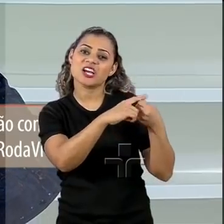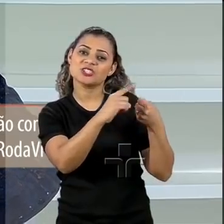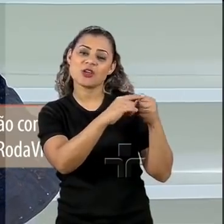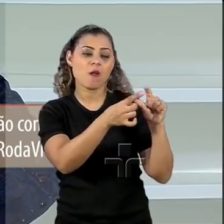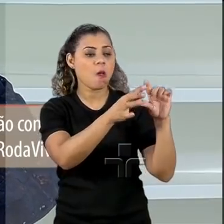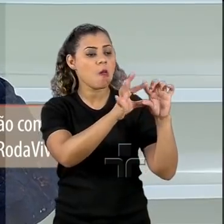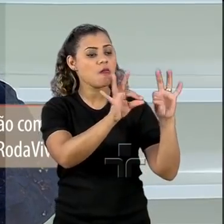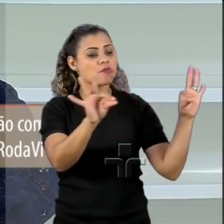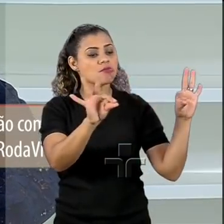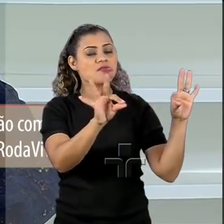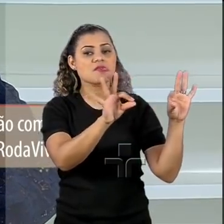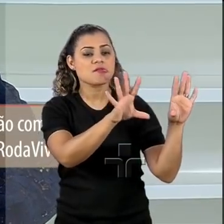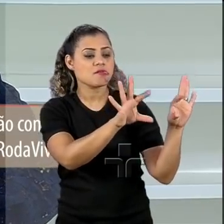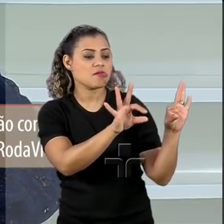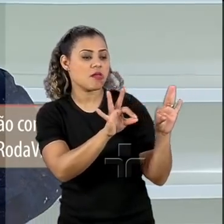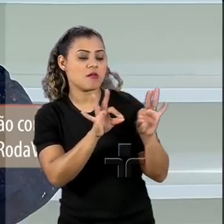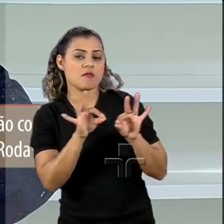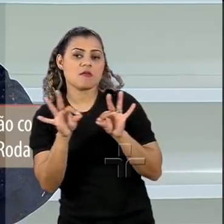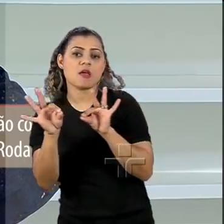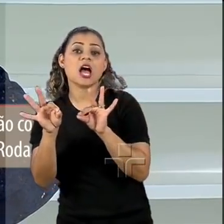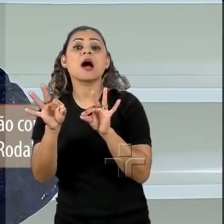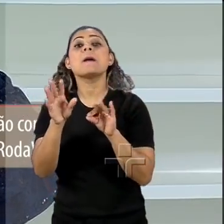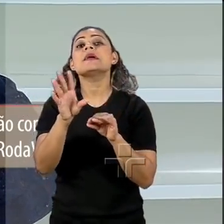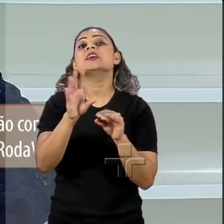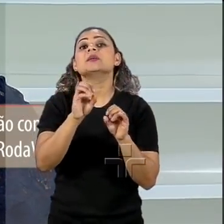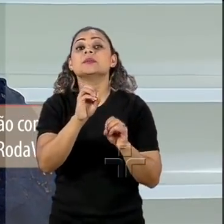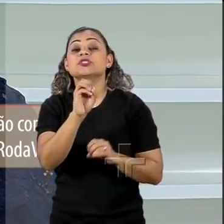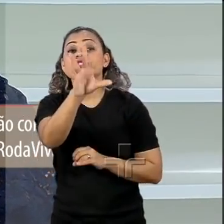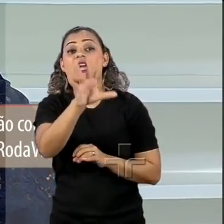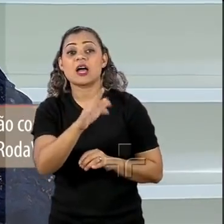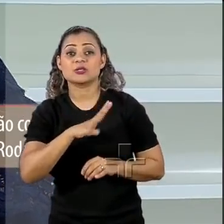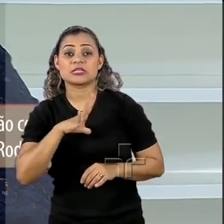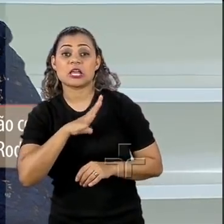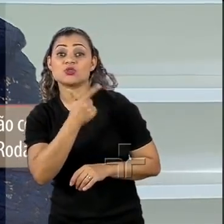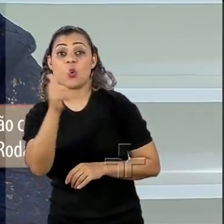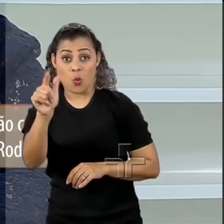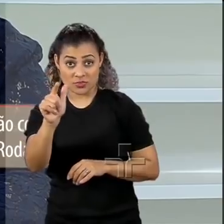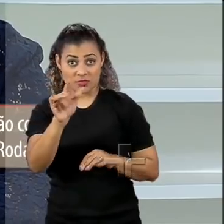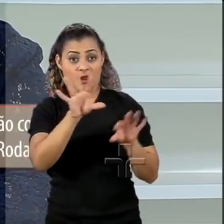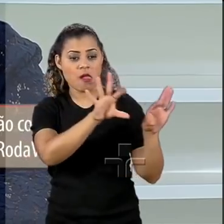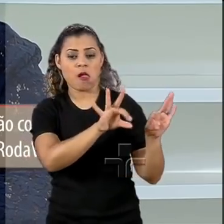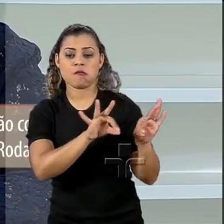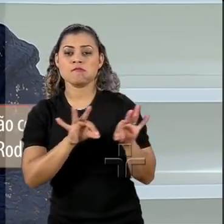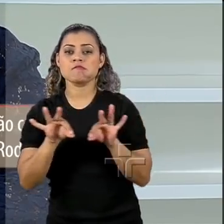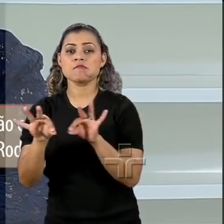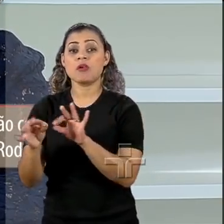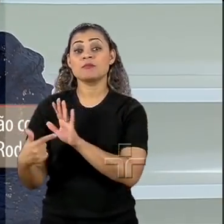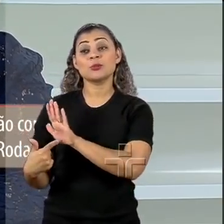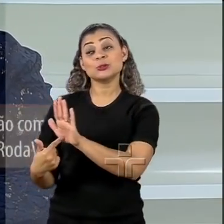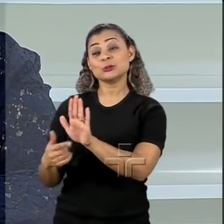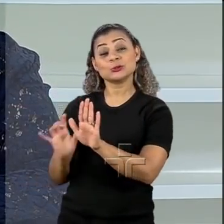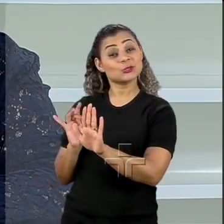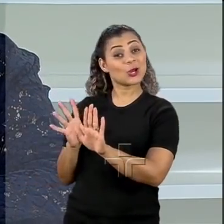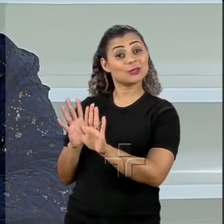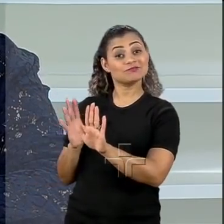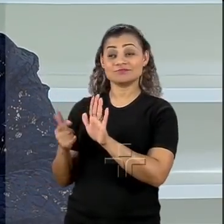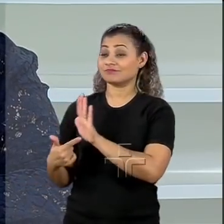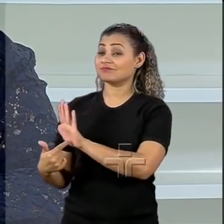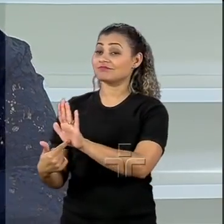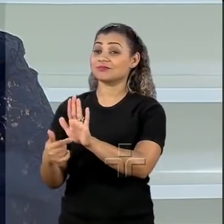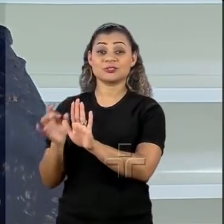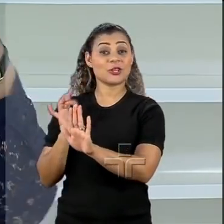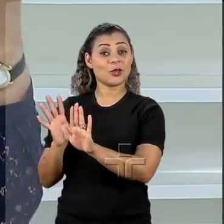fora da sua sede, ter o auxílio moradia, e puxaram isso para a